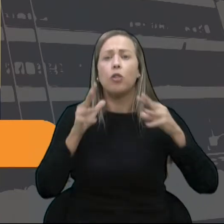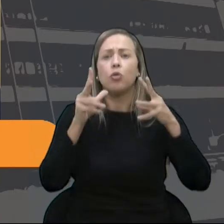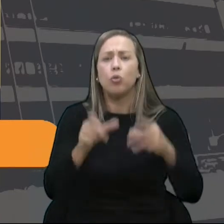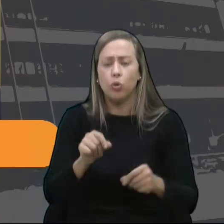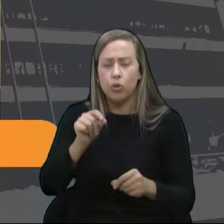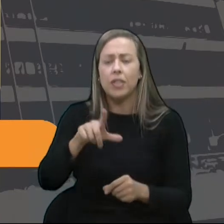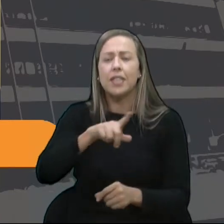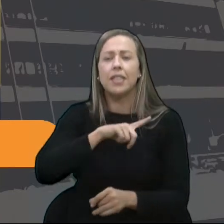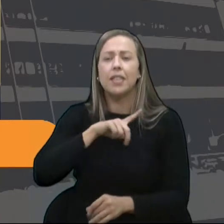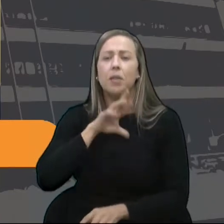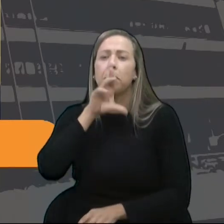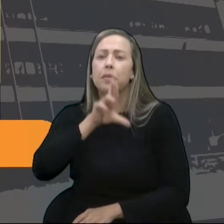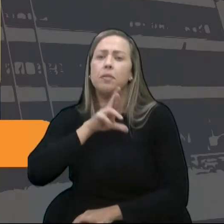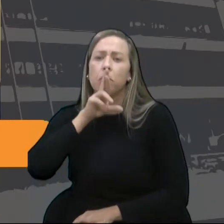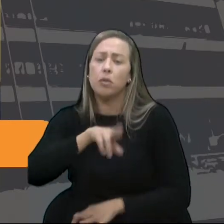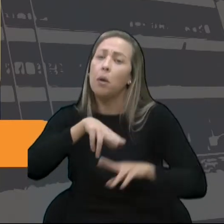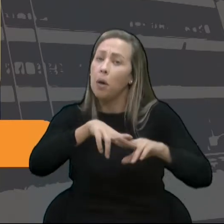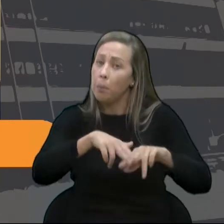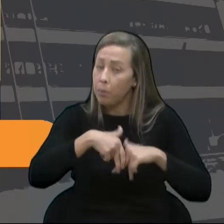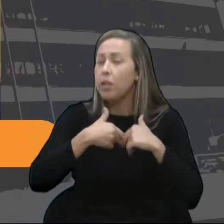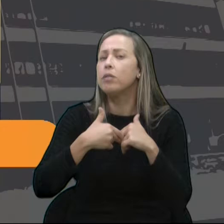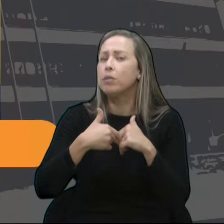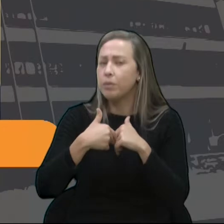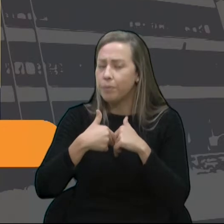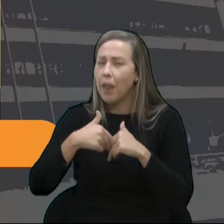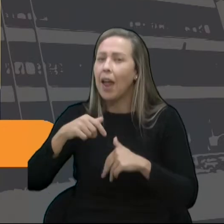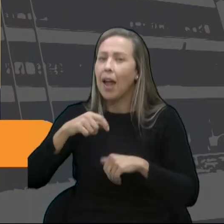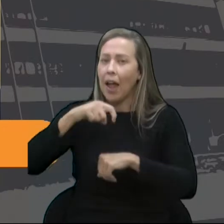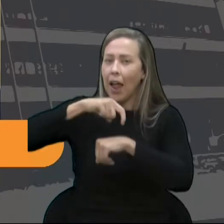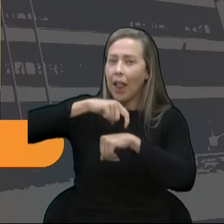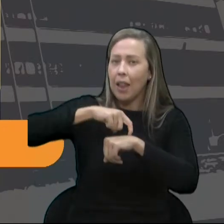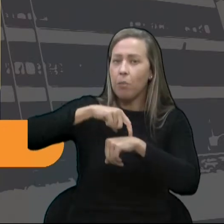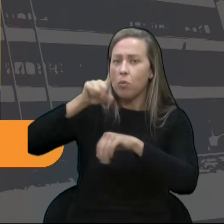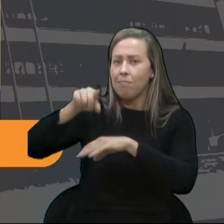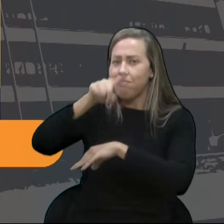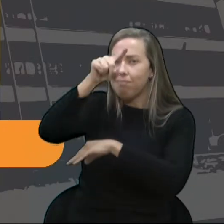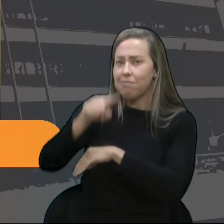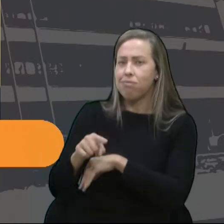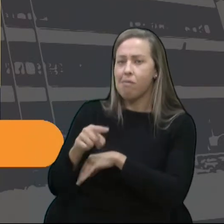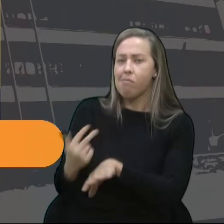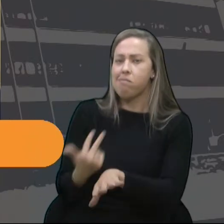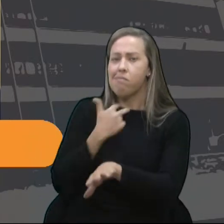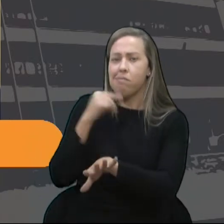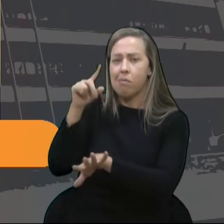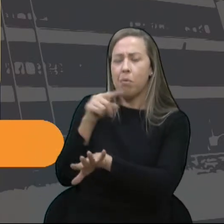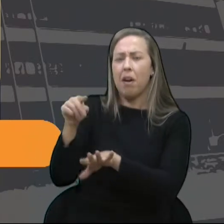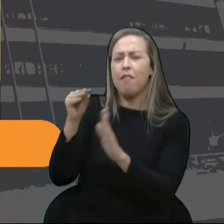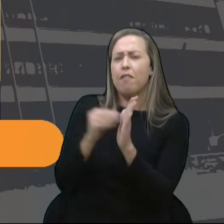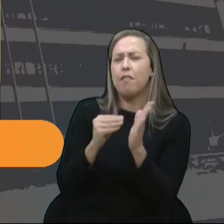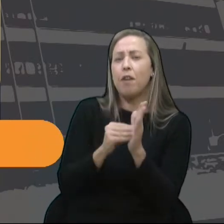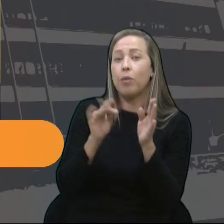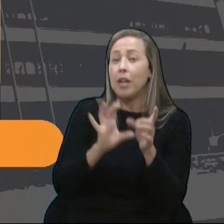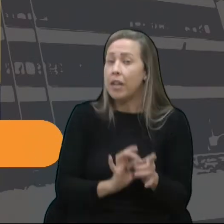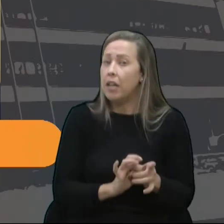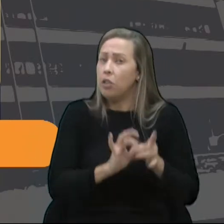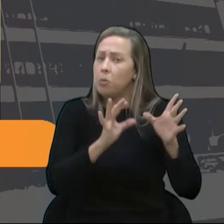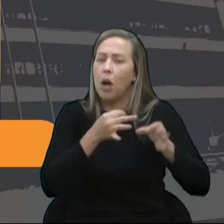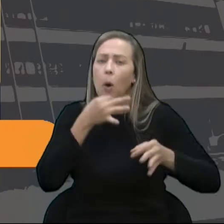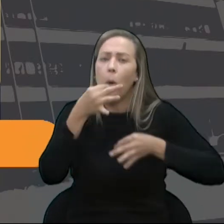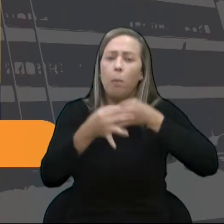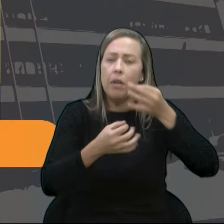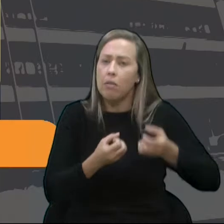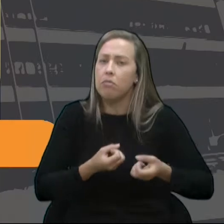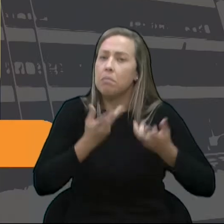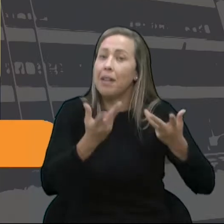suas precauções. Então, entre termos uma censura, entre termos uma falta de liberdade de opinião e de expressão